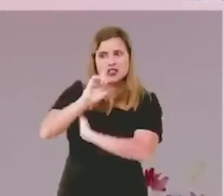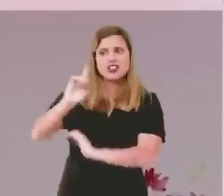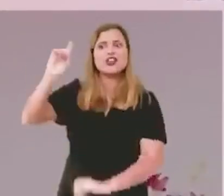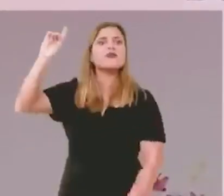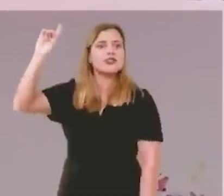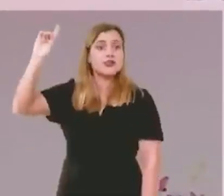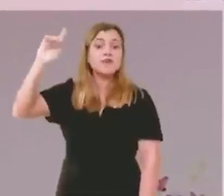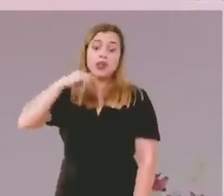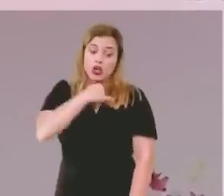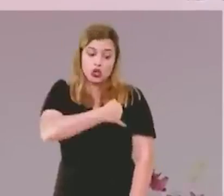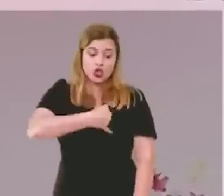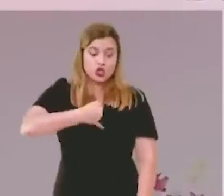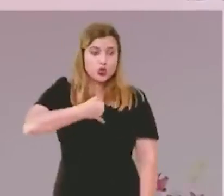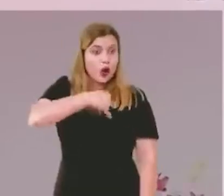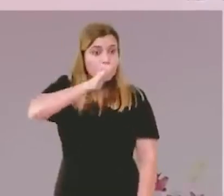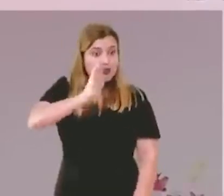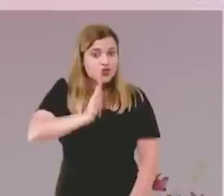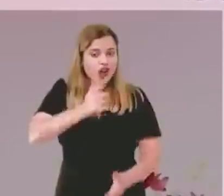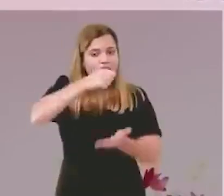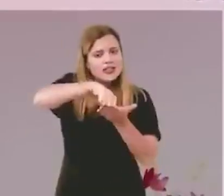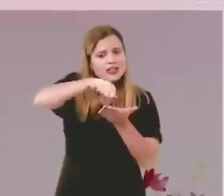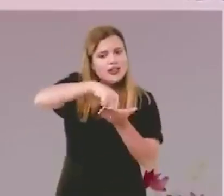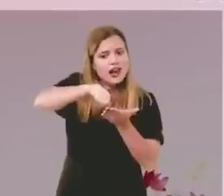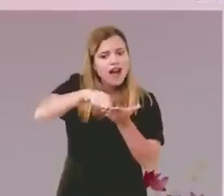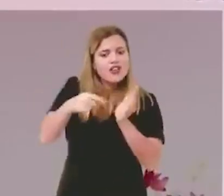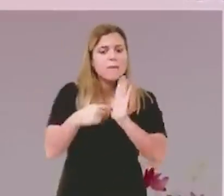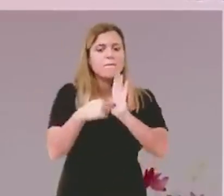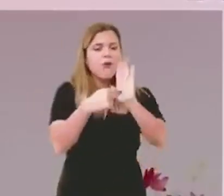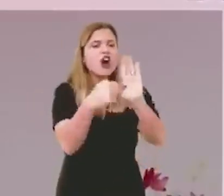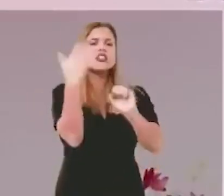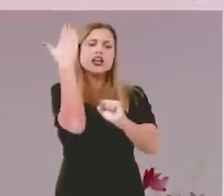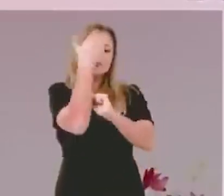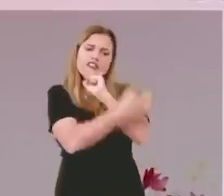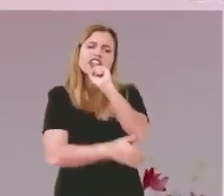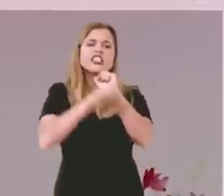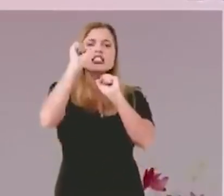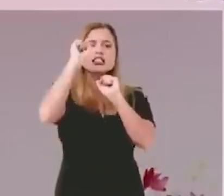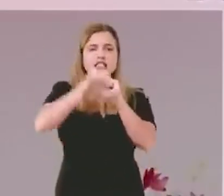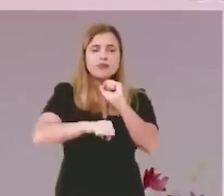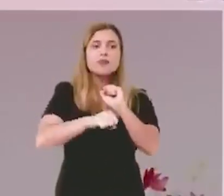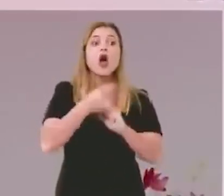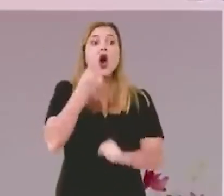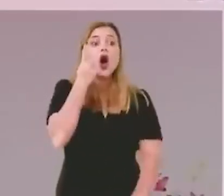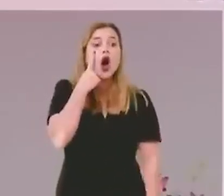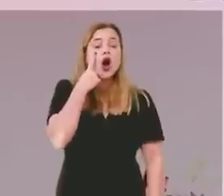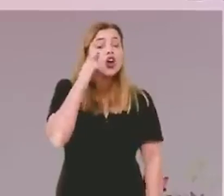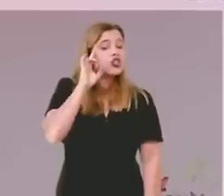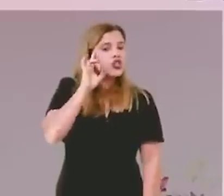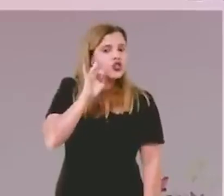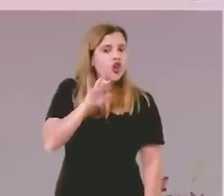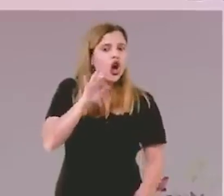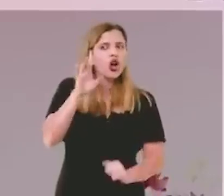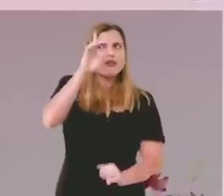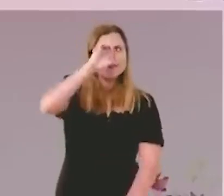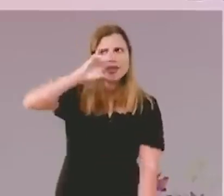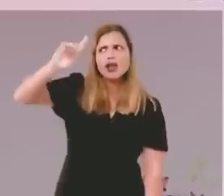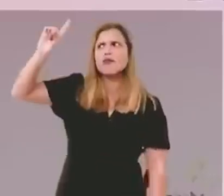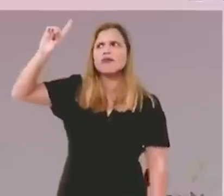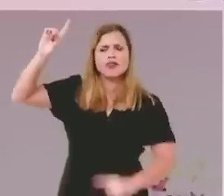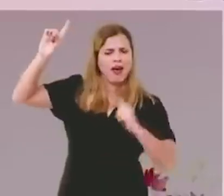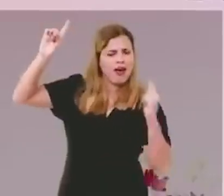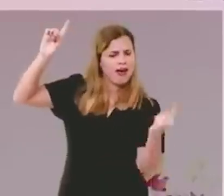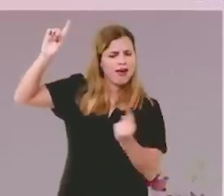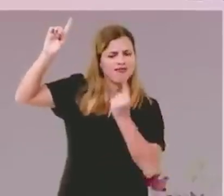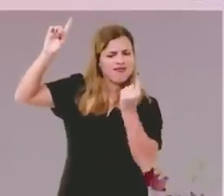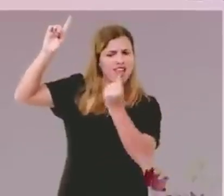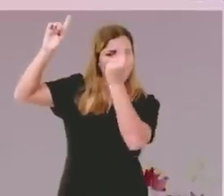Então João já abre a sua obra provando a tese que só Deus é eterno, e se o Verbo é eterno, então